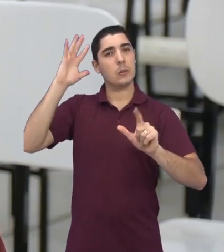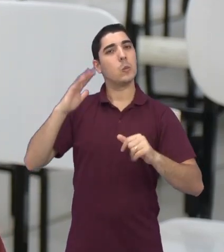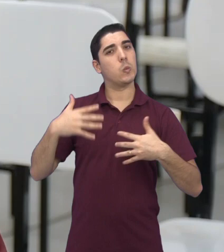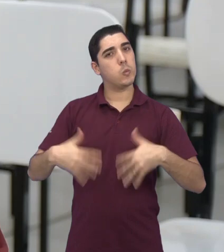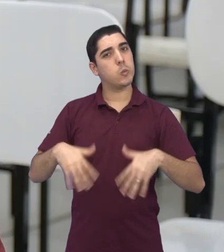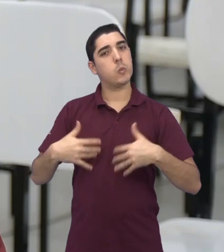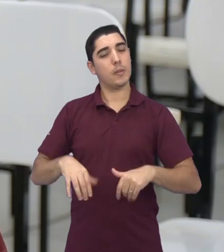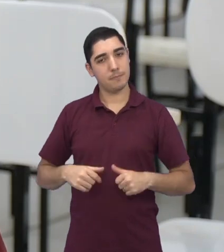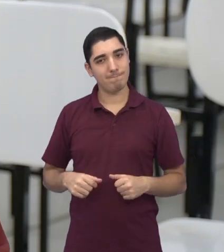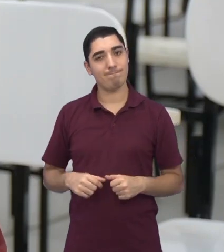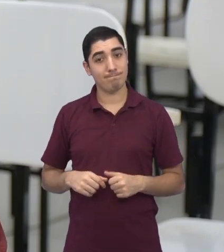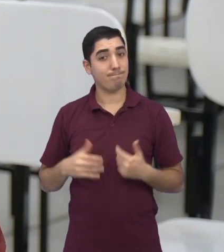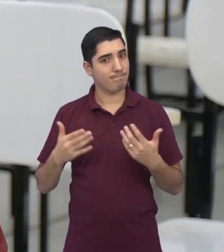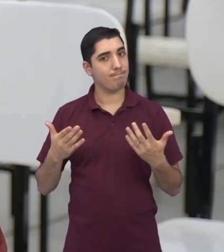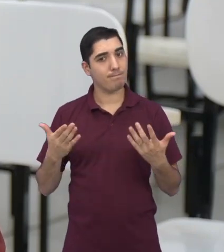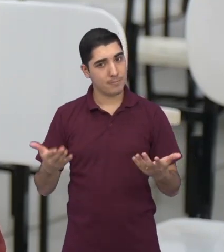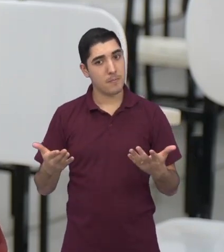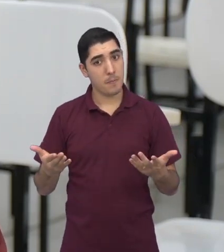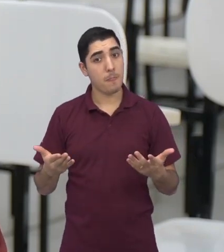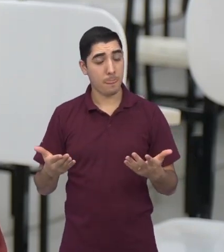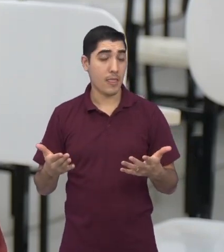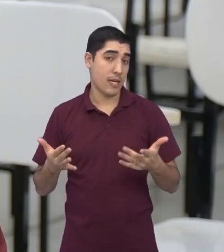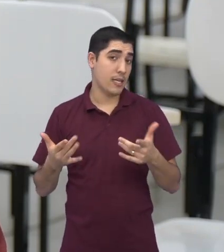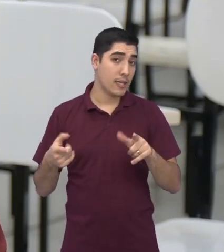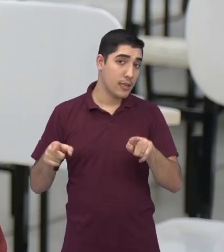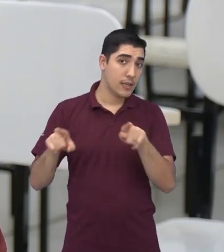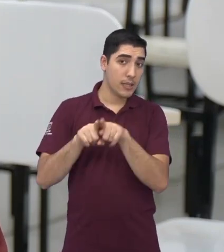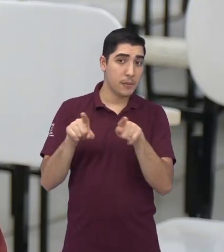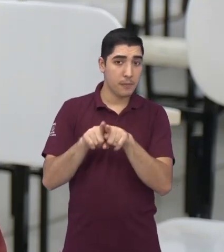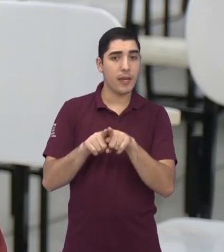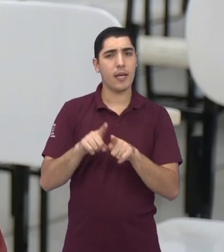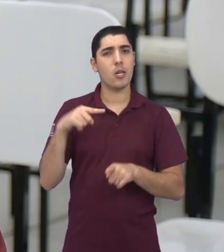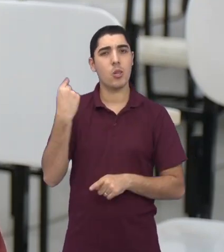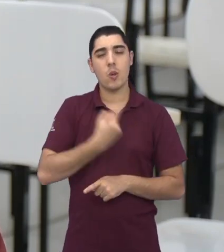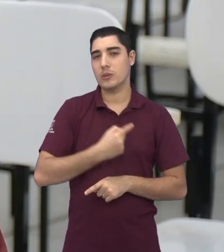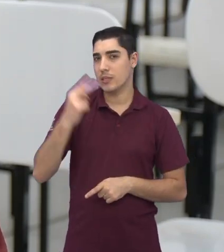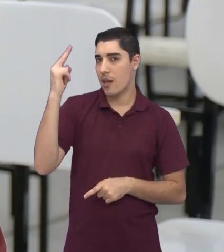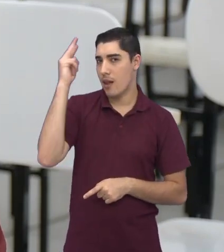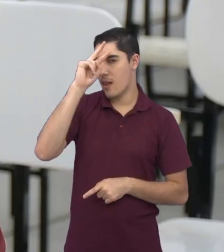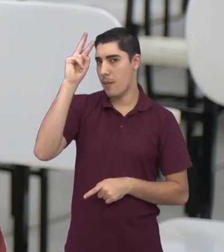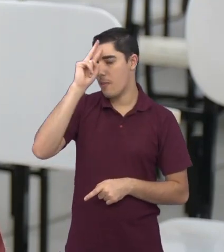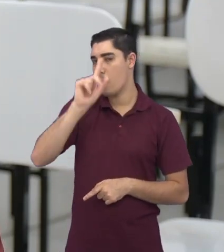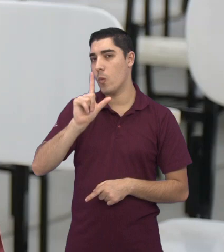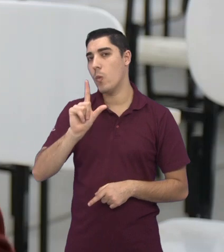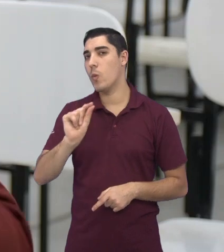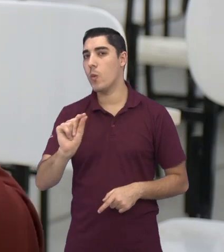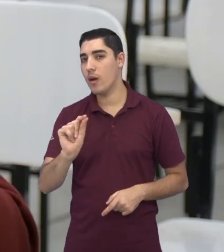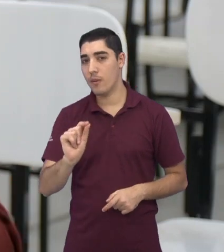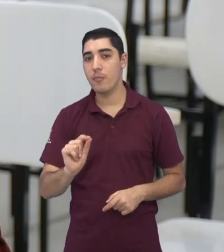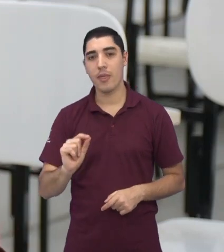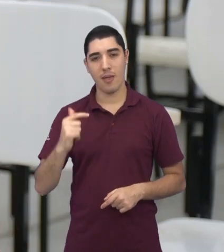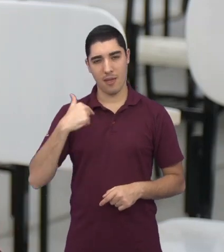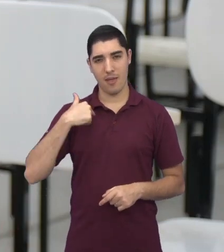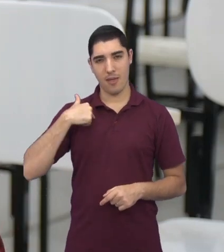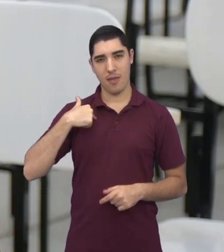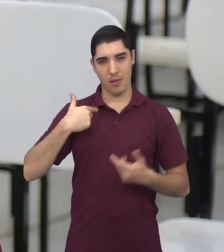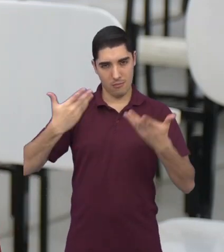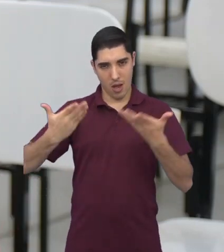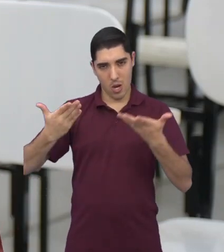disso. Então, além disso, vamos lembrar que eu estou